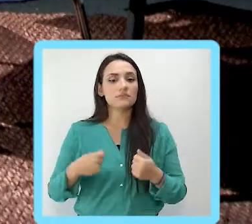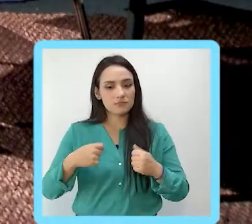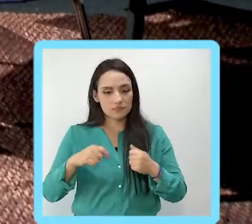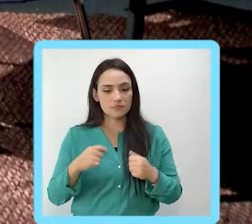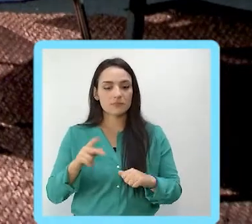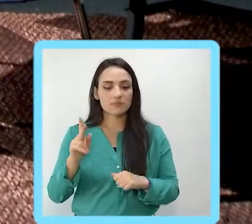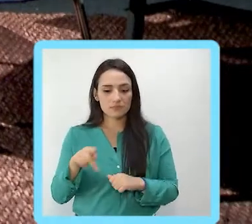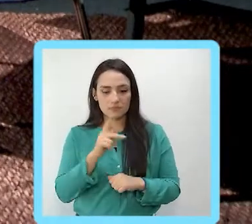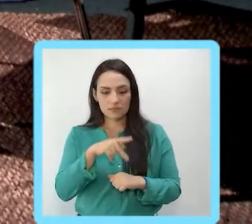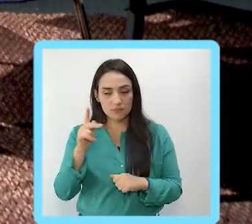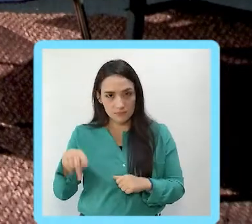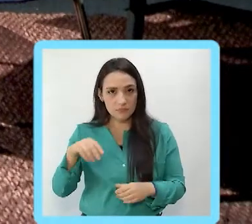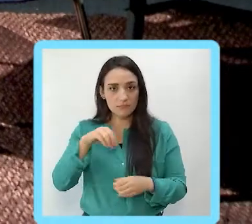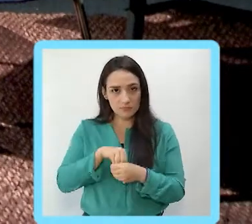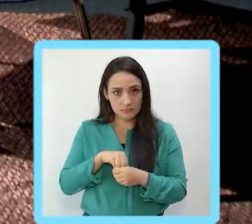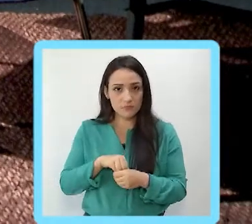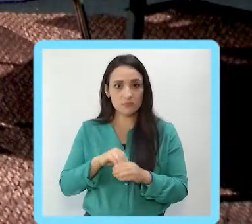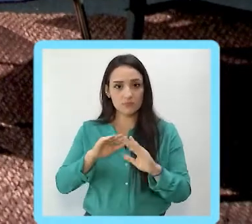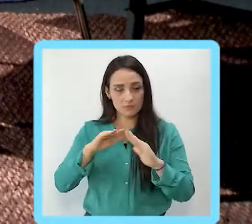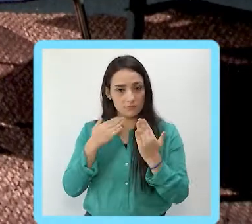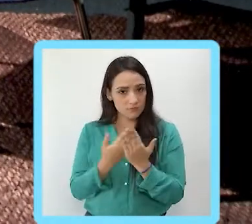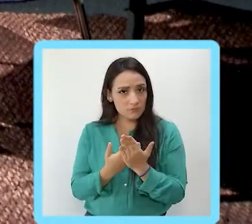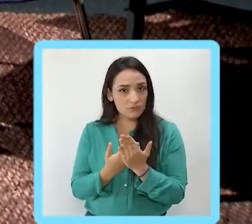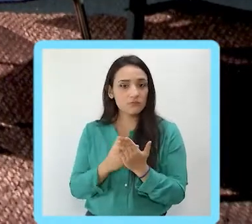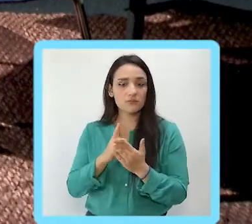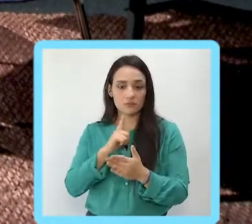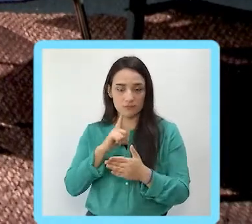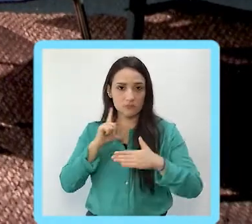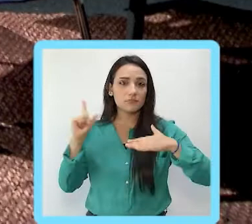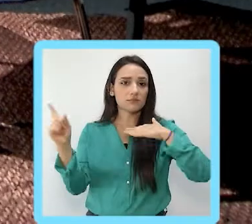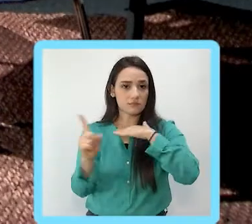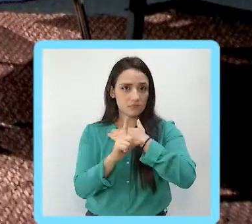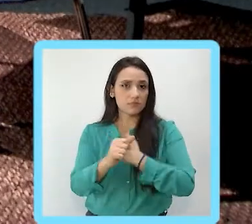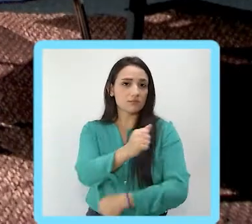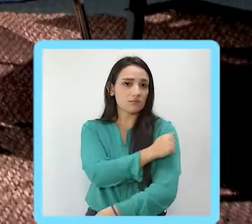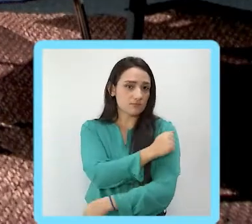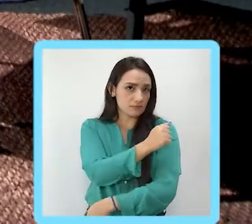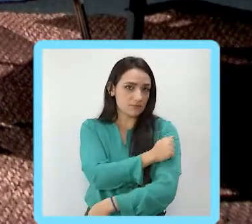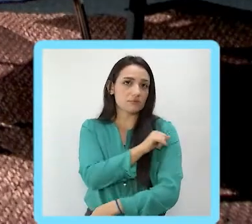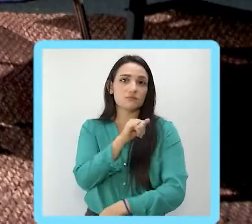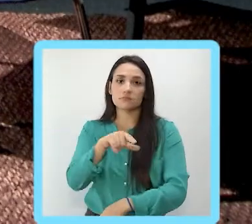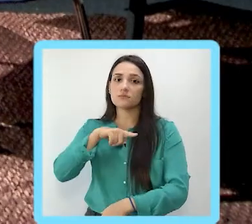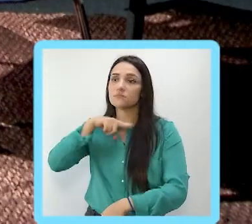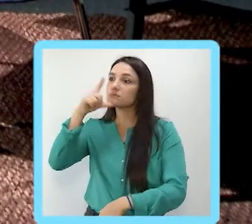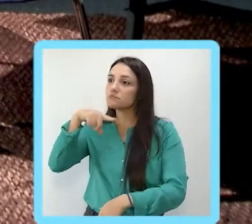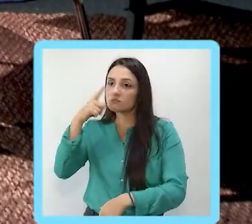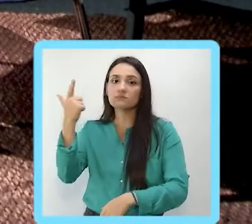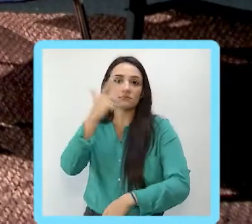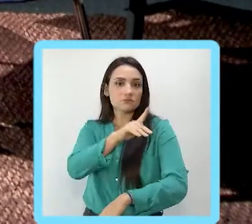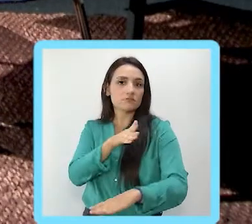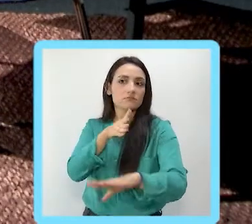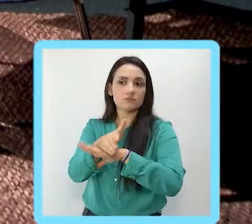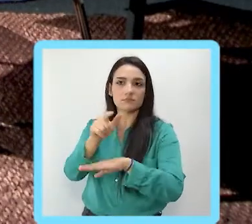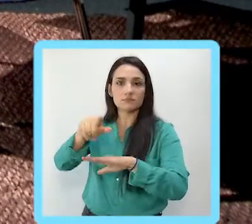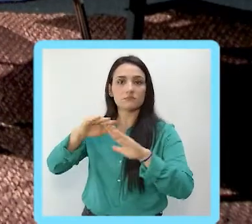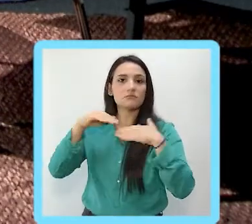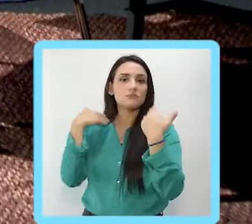corpo mínimo de servidores nas escolas para que fizessem o atendimento dos alunos e os alunos não ficassem sem